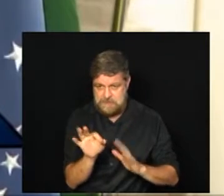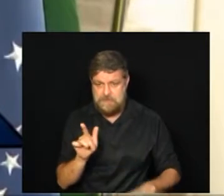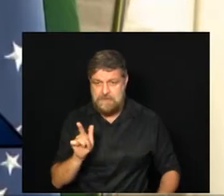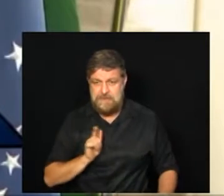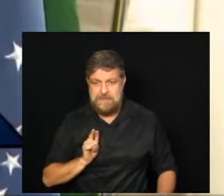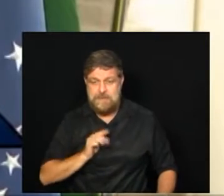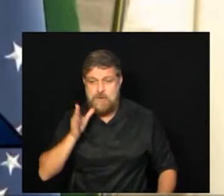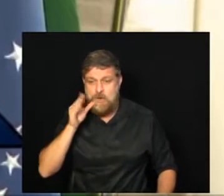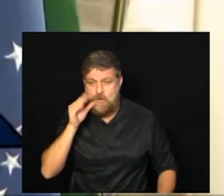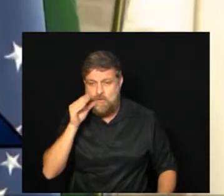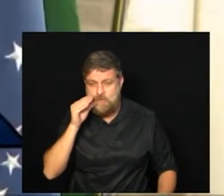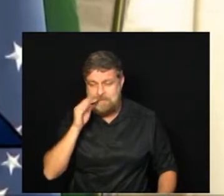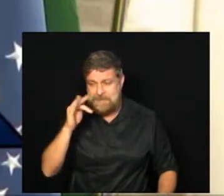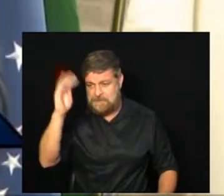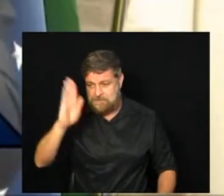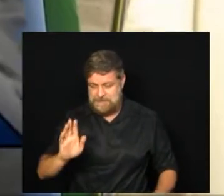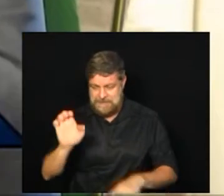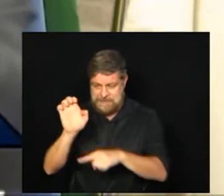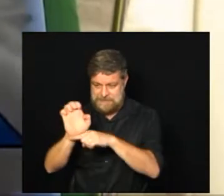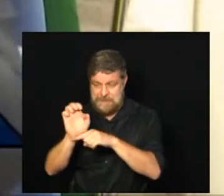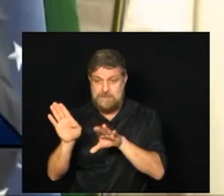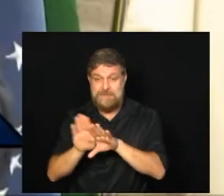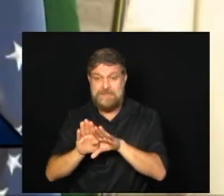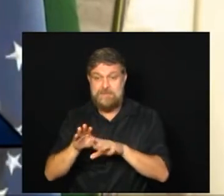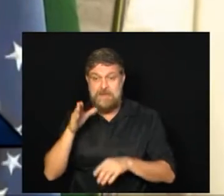os servidores federais, estaduais e municipais,